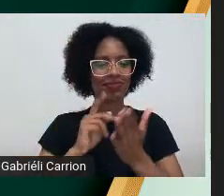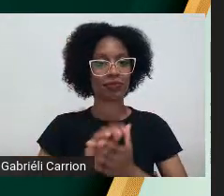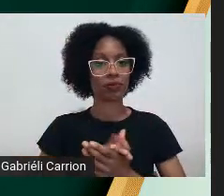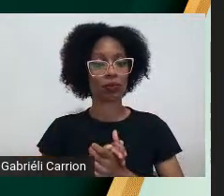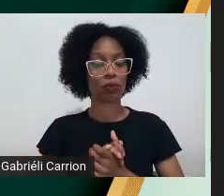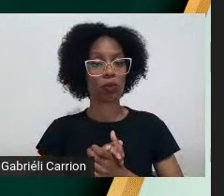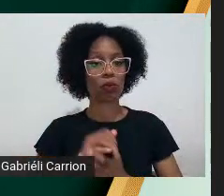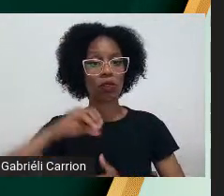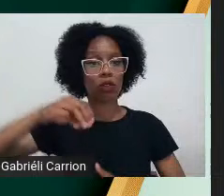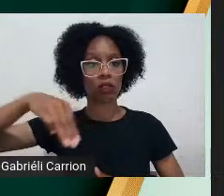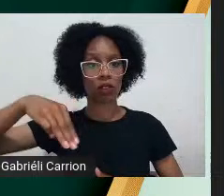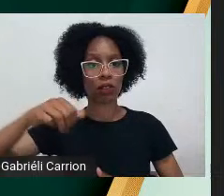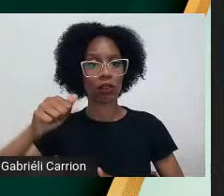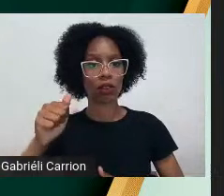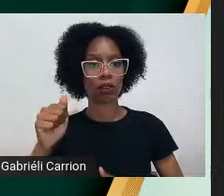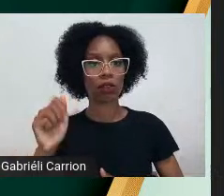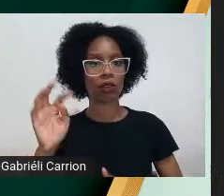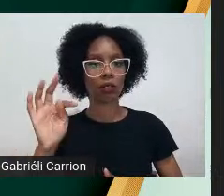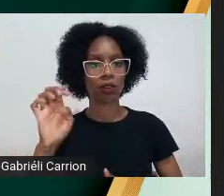Matheus Veiga.